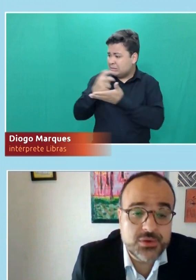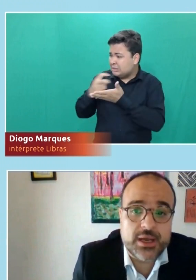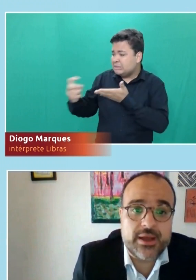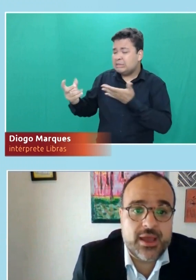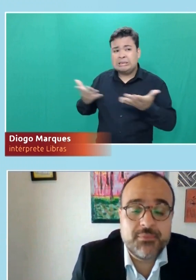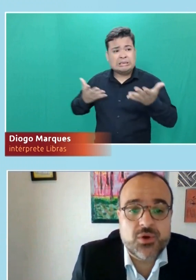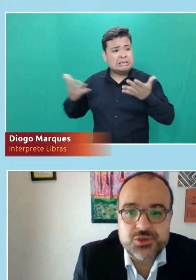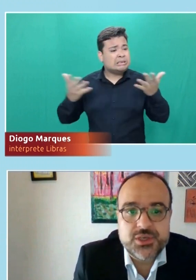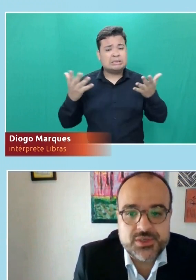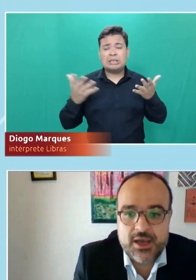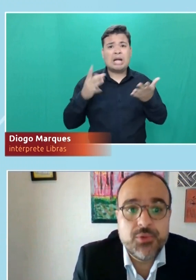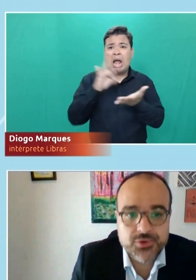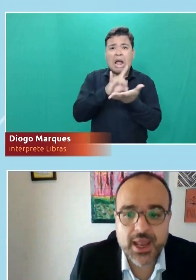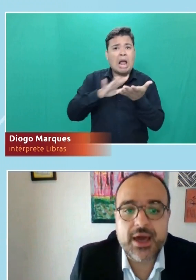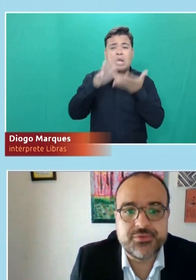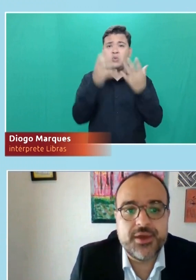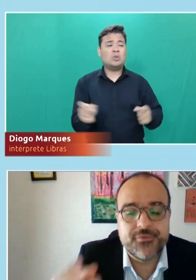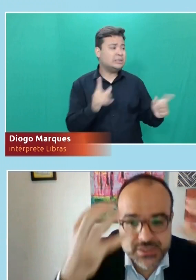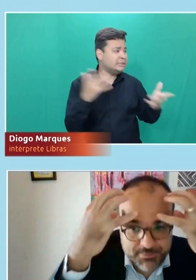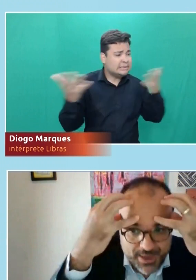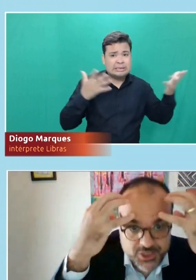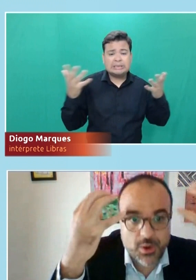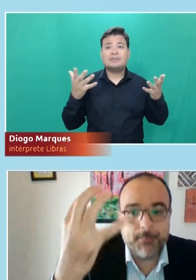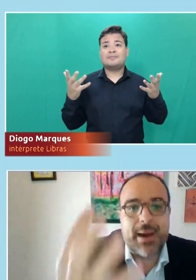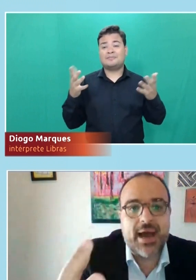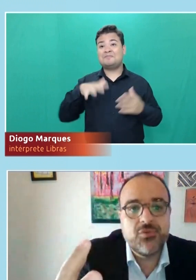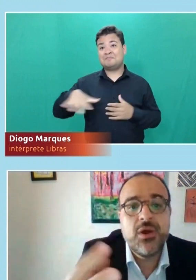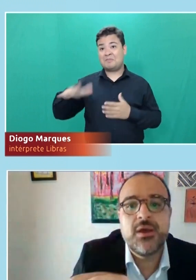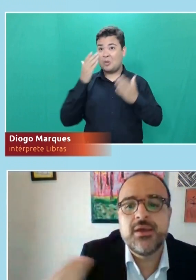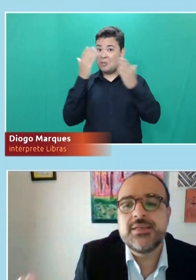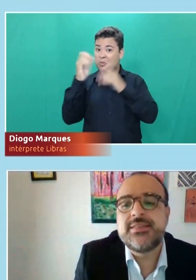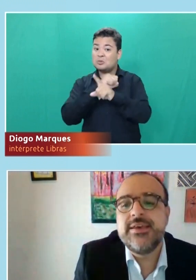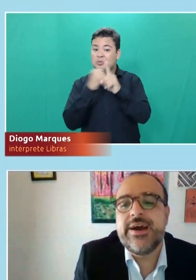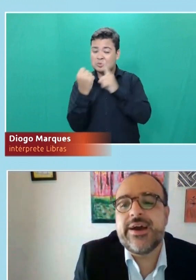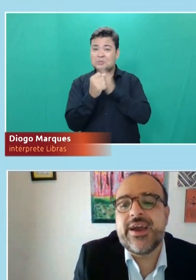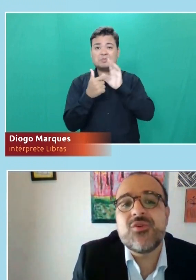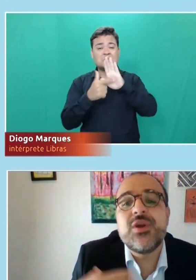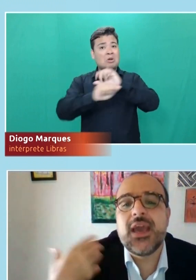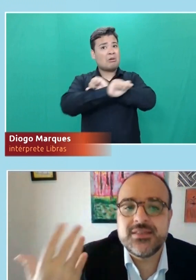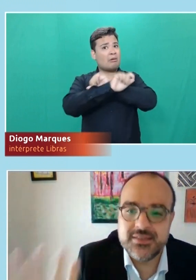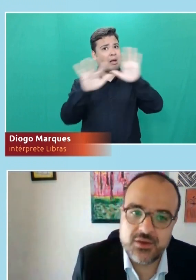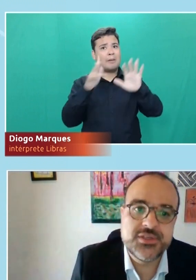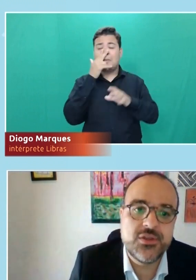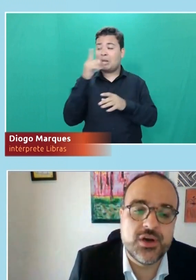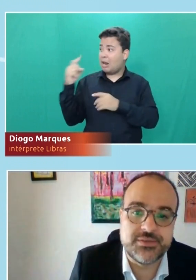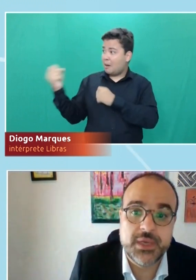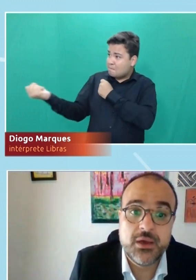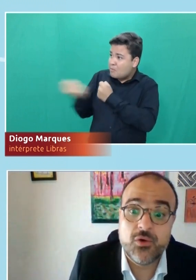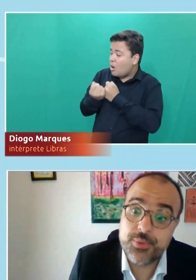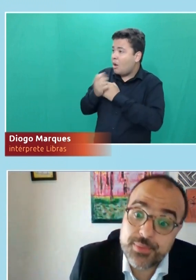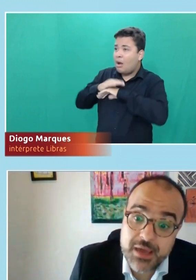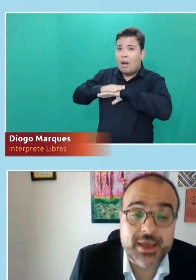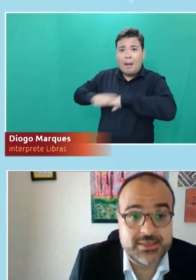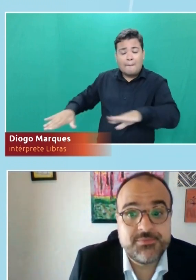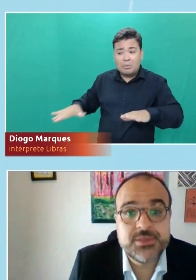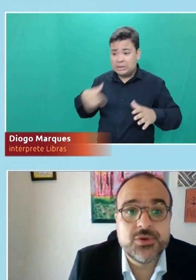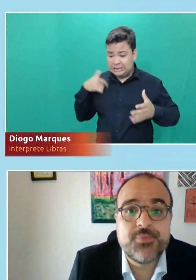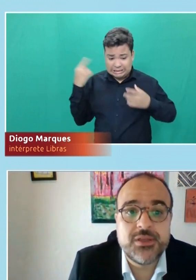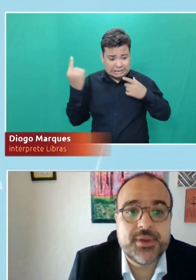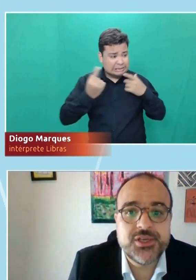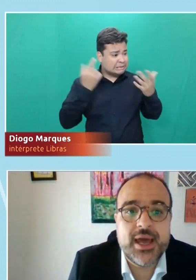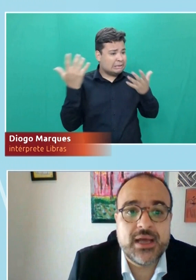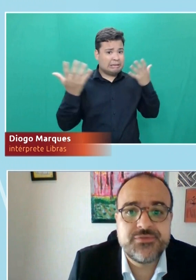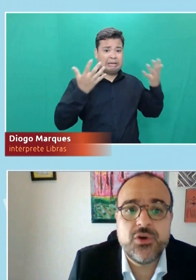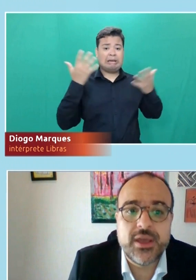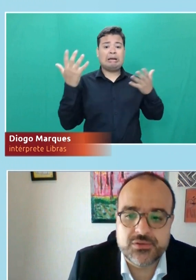um quadro em psicologia social muito claro, né? Você perde o amparo e se reconhece na alucinose. O problema é que essas